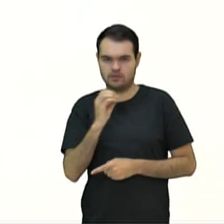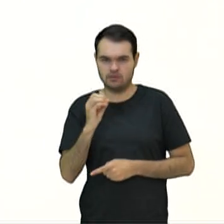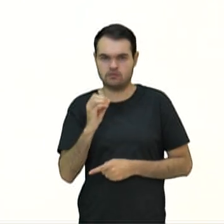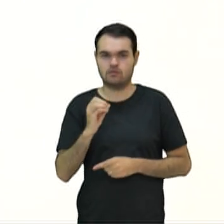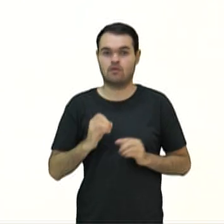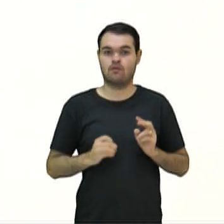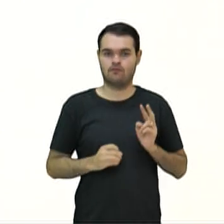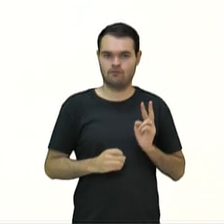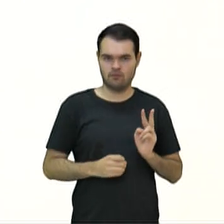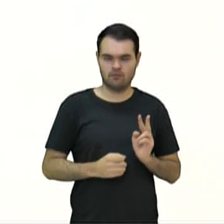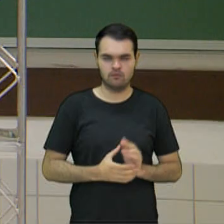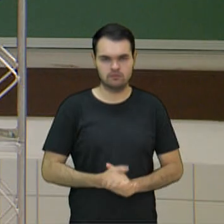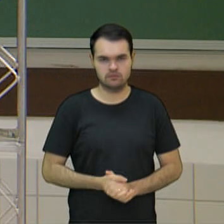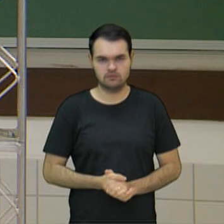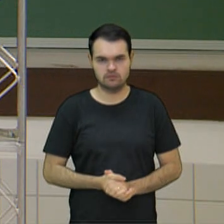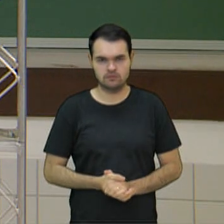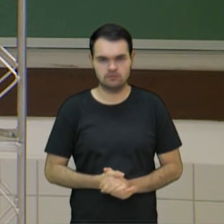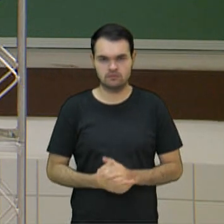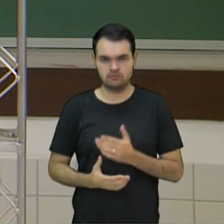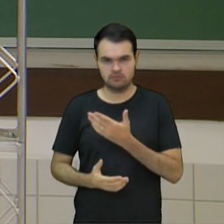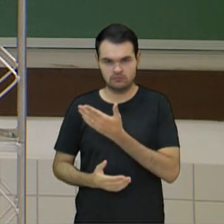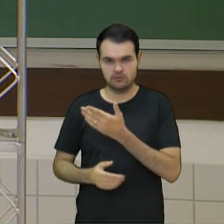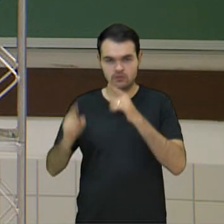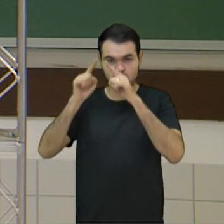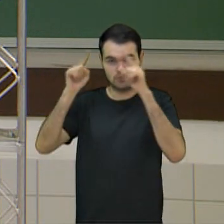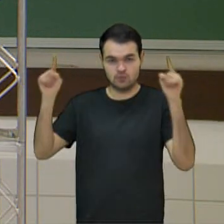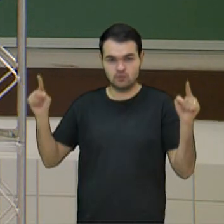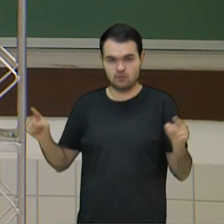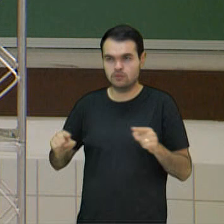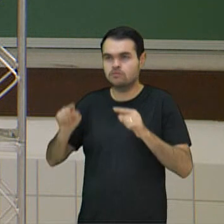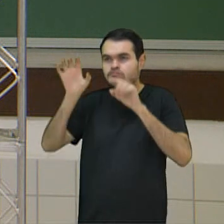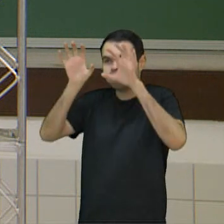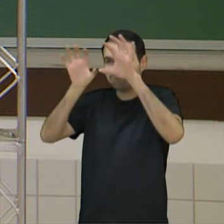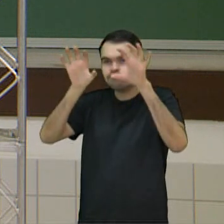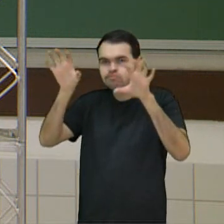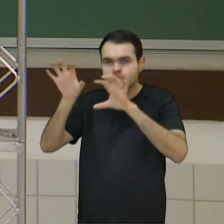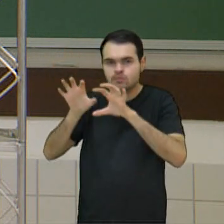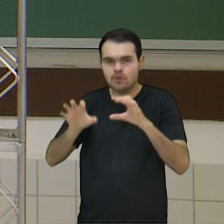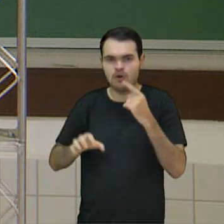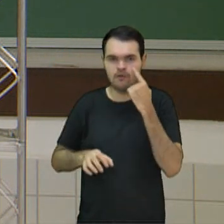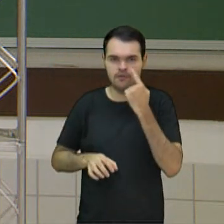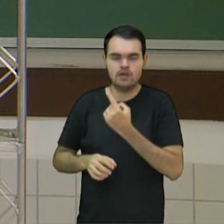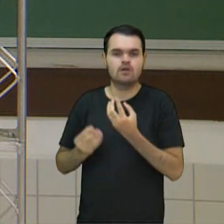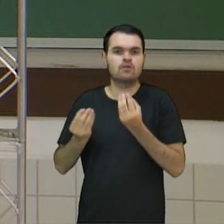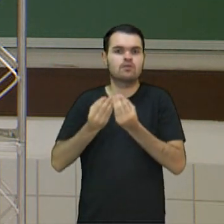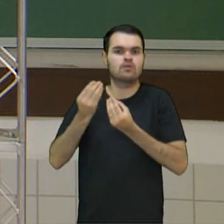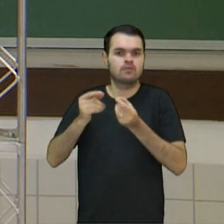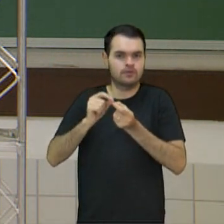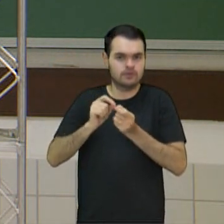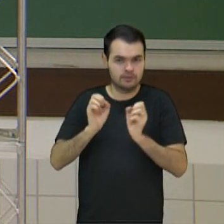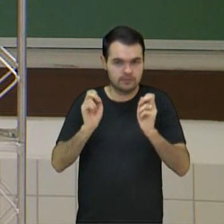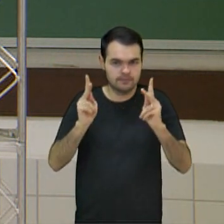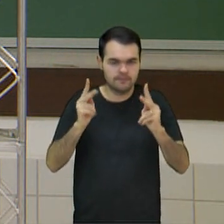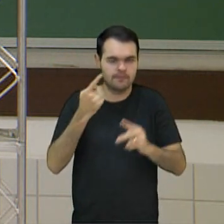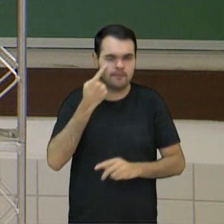para fazer esse exercício, eu já até deixei no quadro esquematizado. Vamos ver aqui como é que nós fazemos, então?